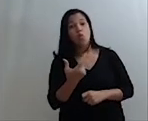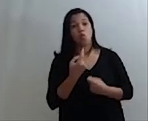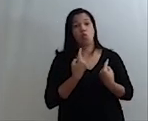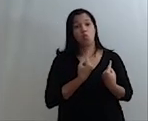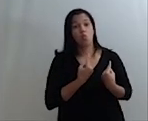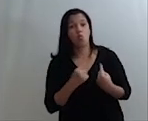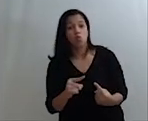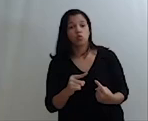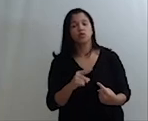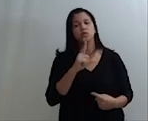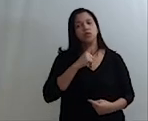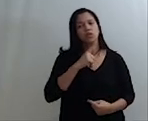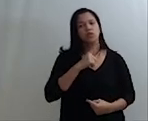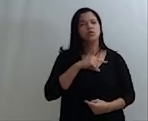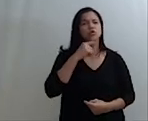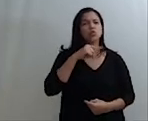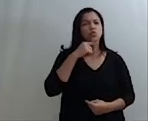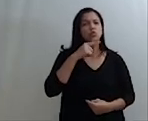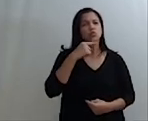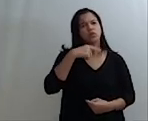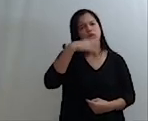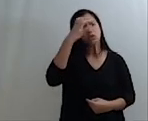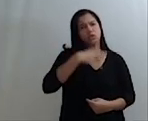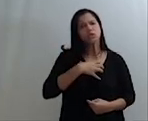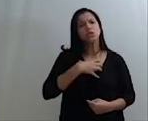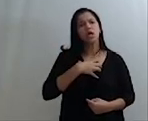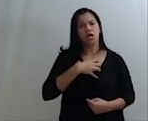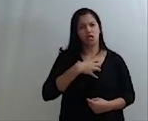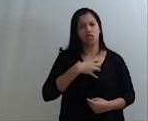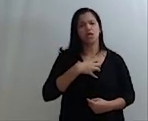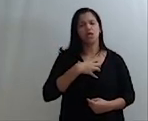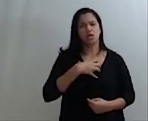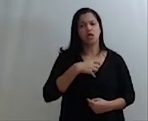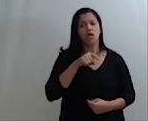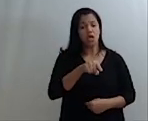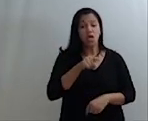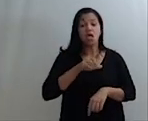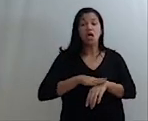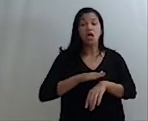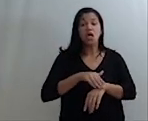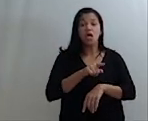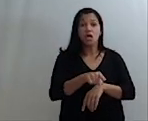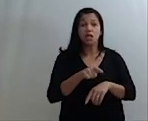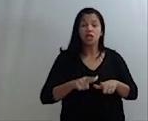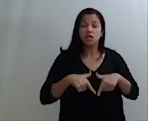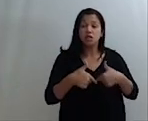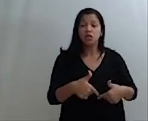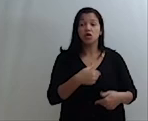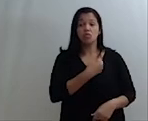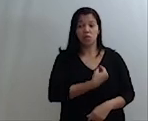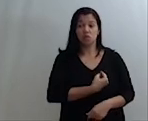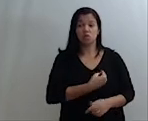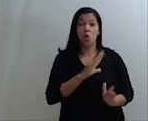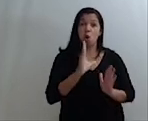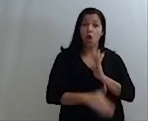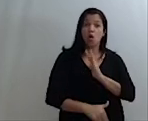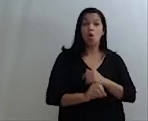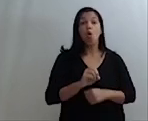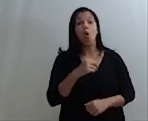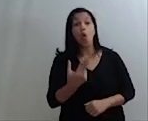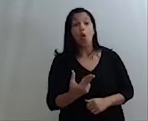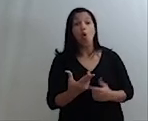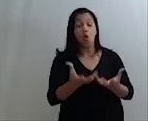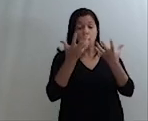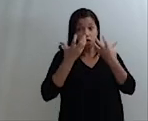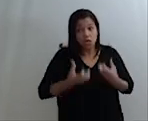uma dúvida séria sobre a condição de ser ele partícipe do roubo ou receptador da